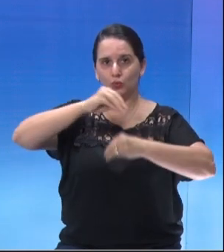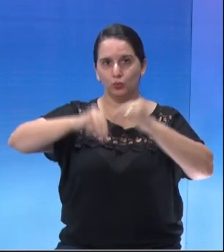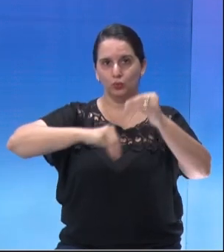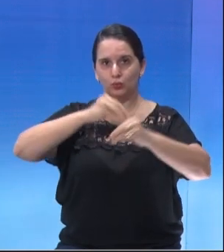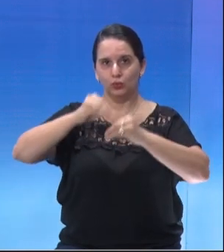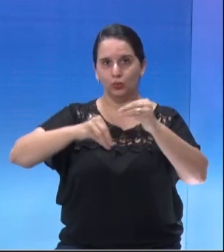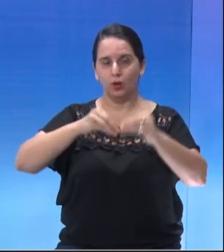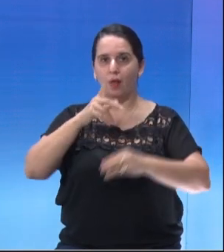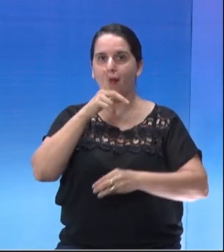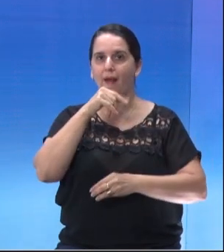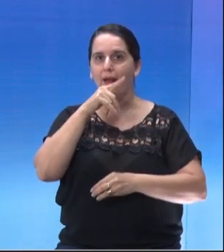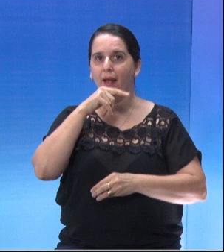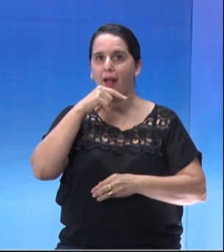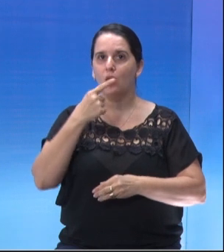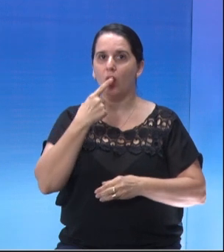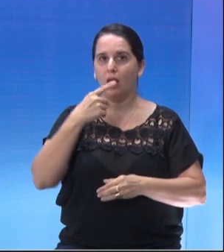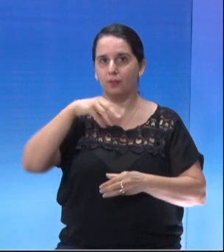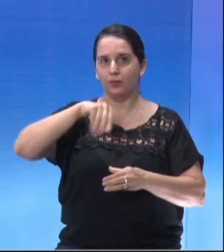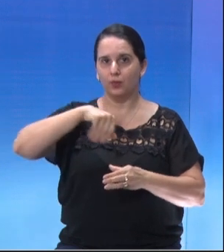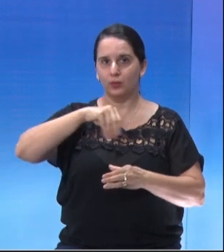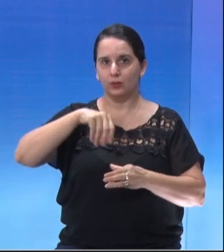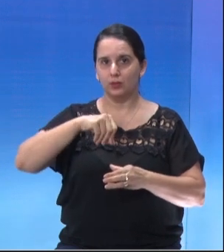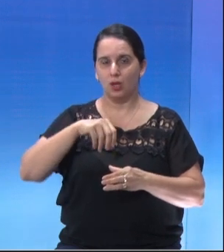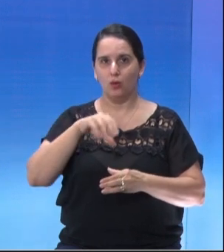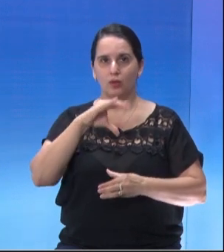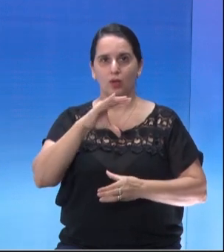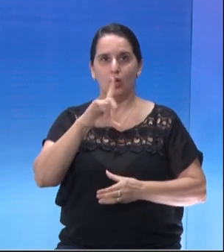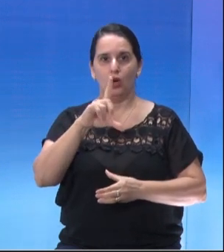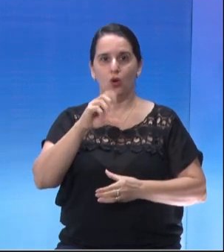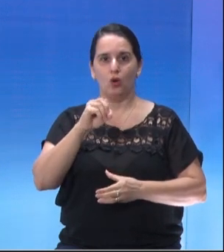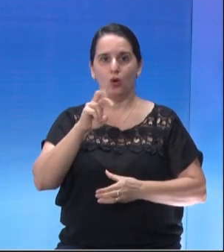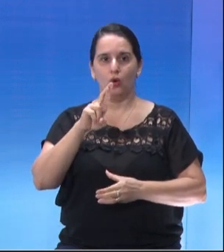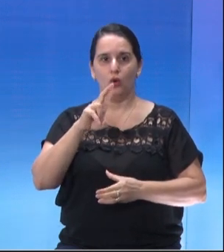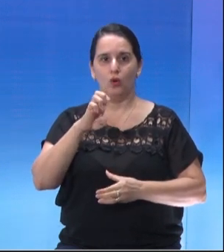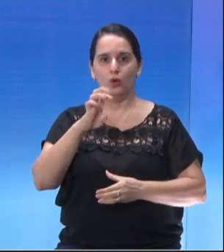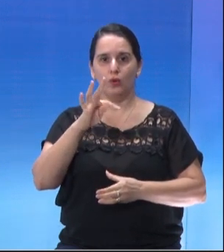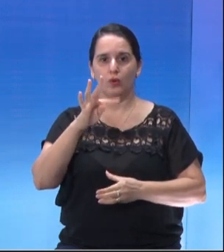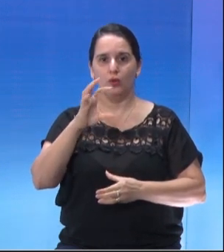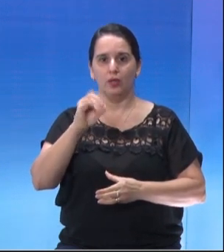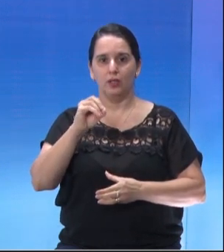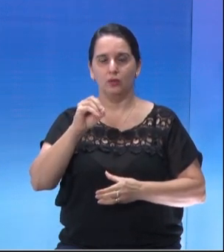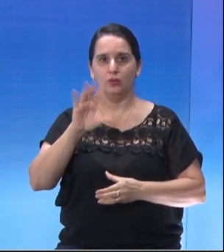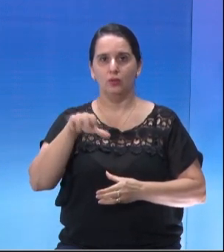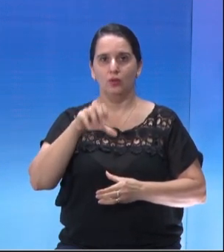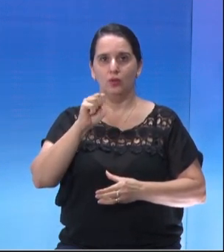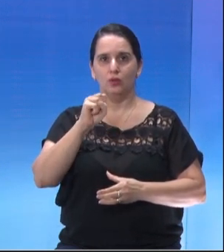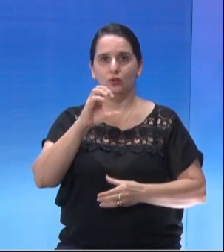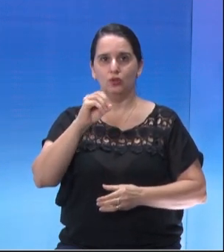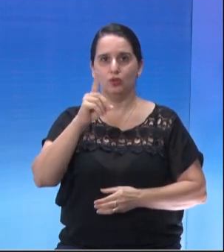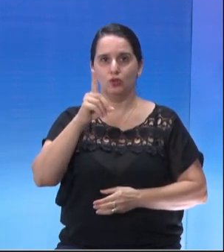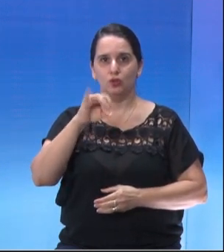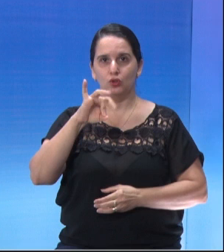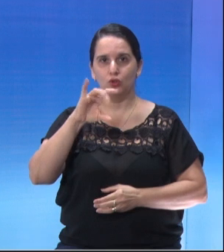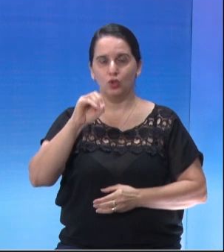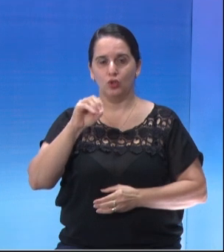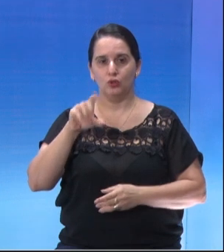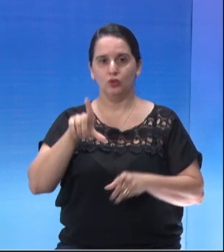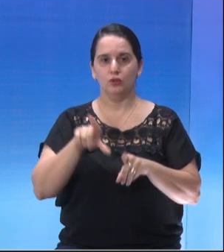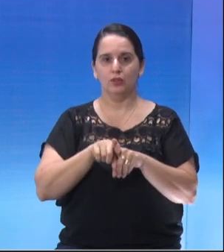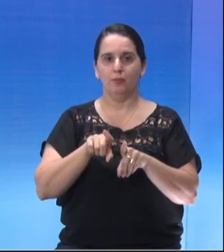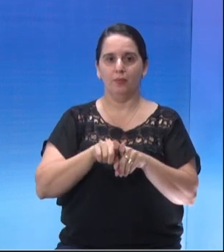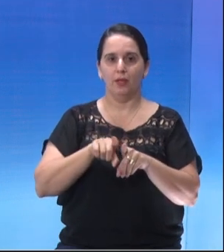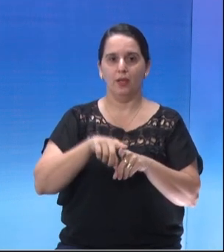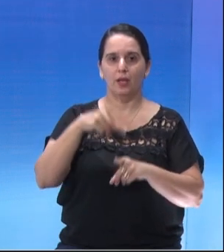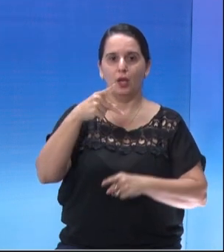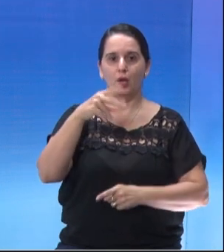de cozinha, o nosso conhecido cloreto de sódio, nós temos também carboidratos, proteínas e